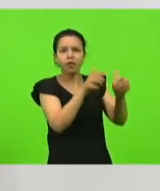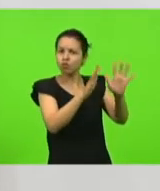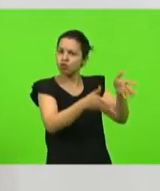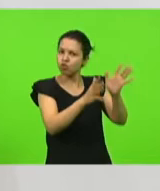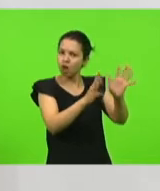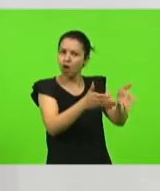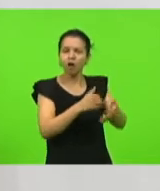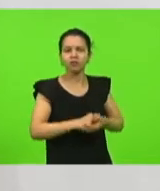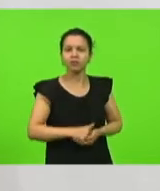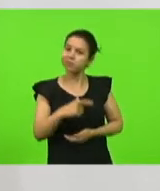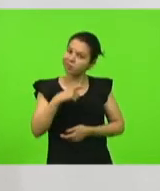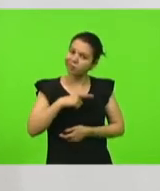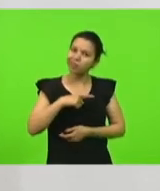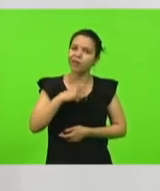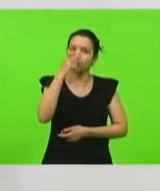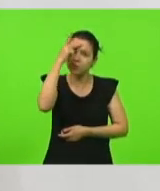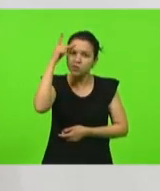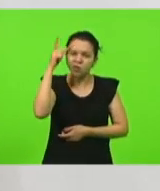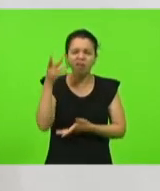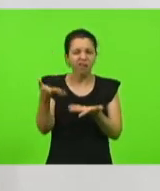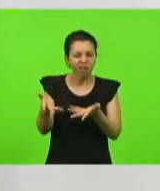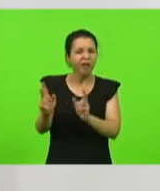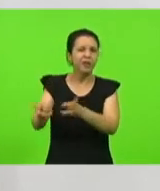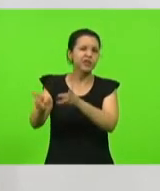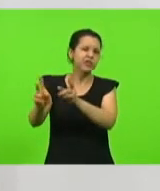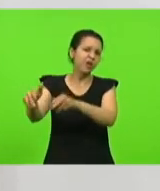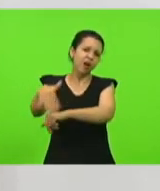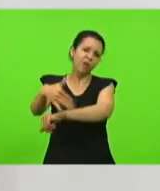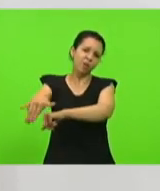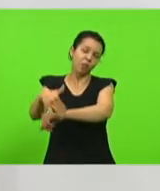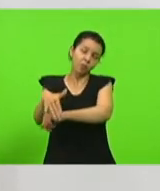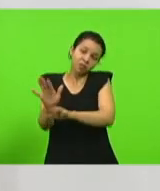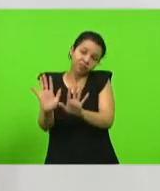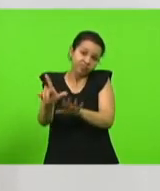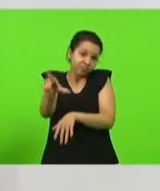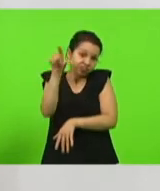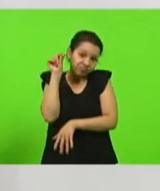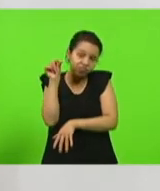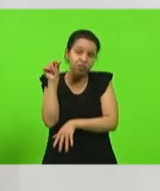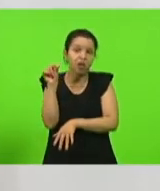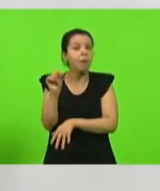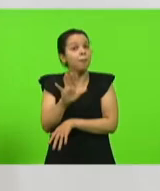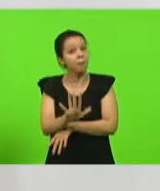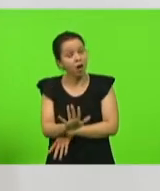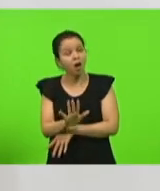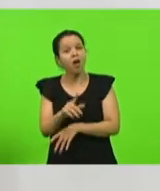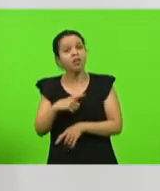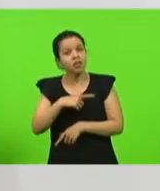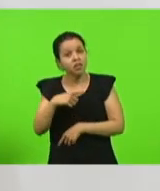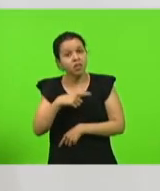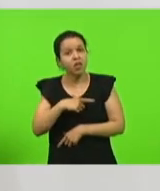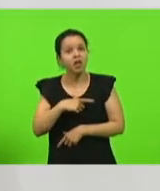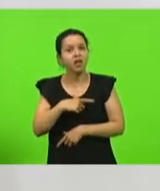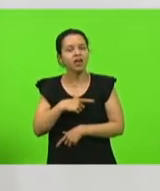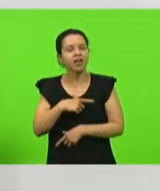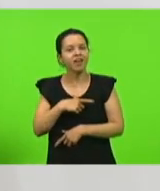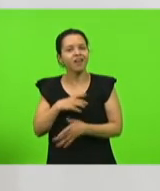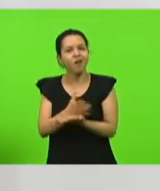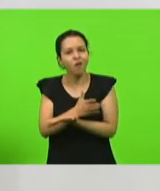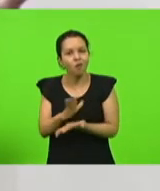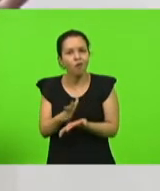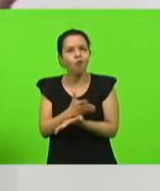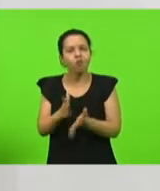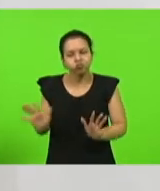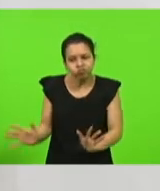aquelas pessoas que querem permanecer nesse processo, é uma escolha, né? Mas tem aqueles que, por um empurrãozinho,